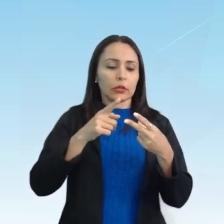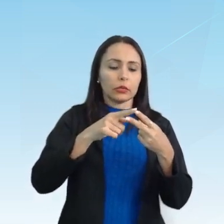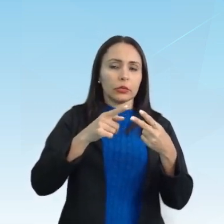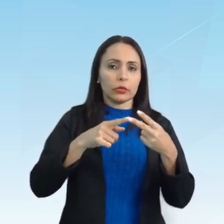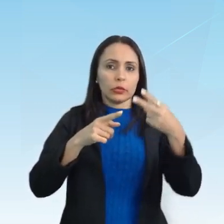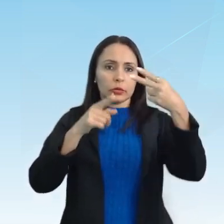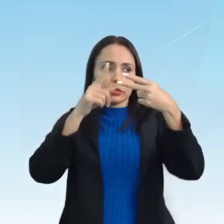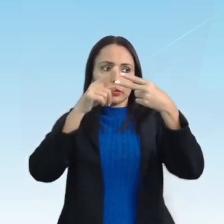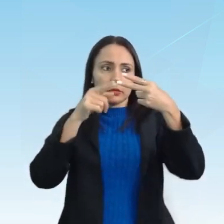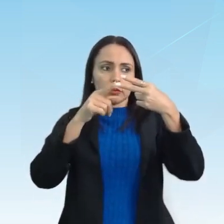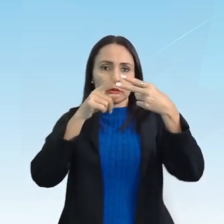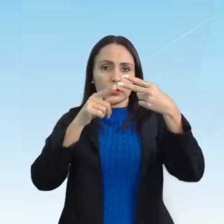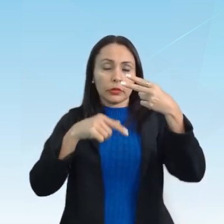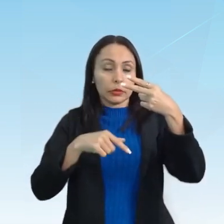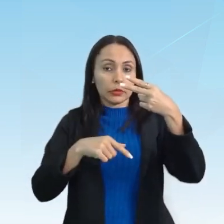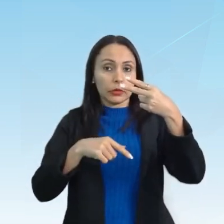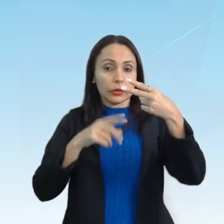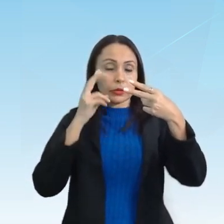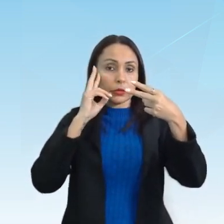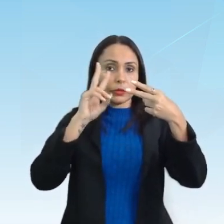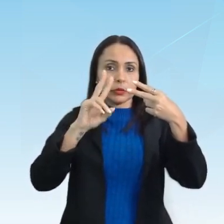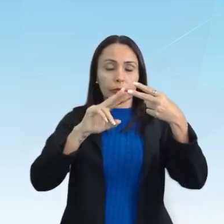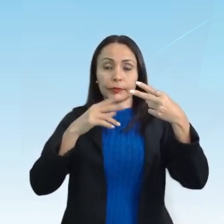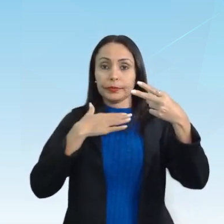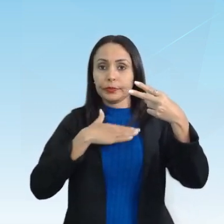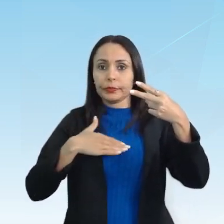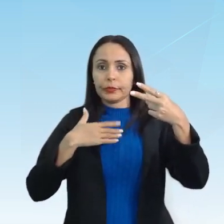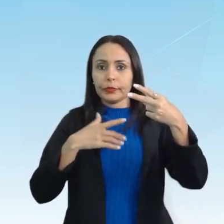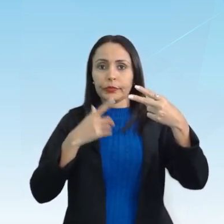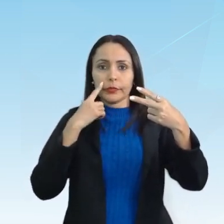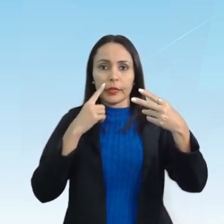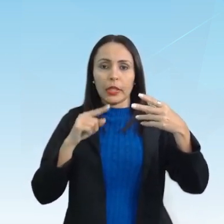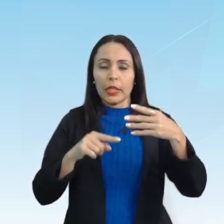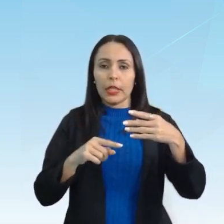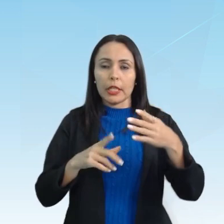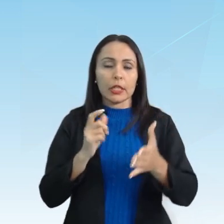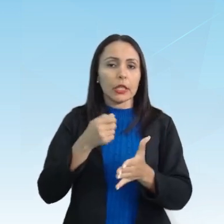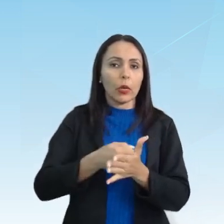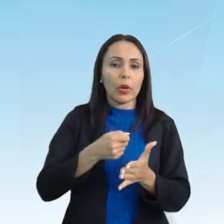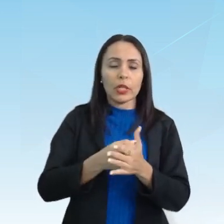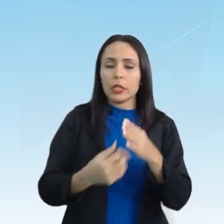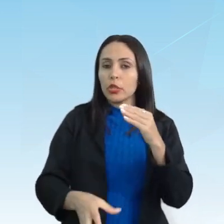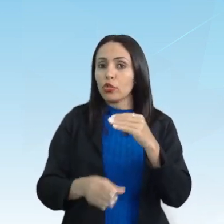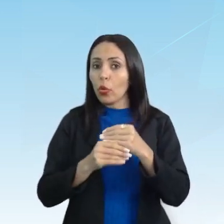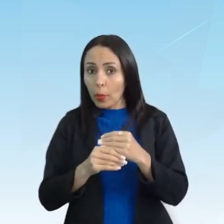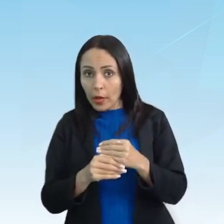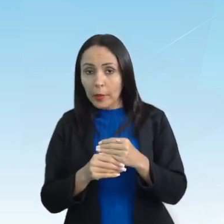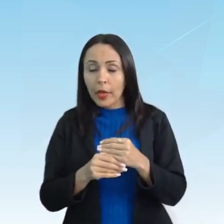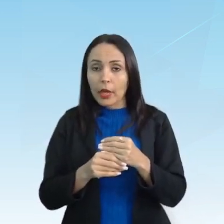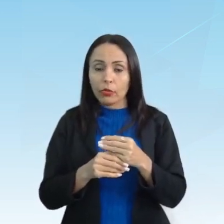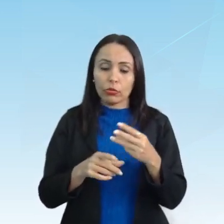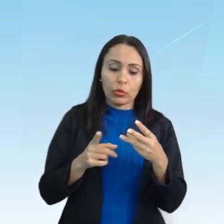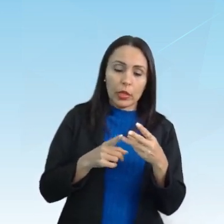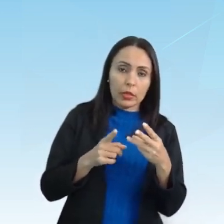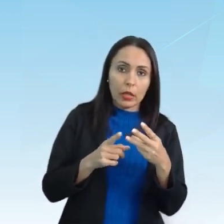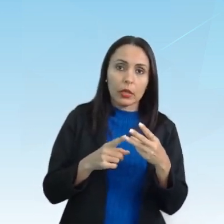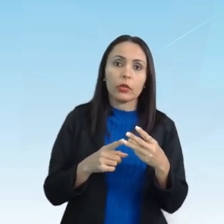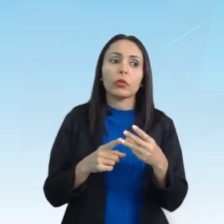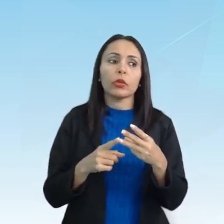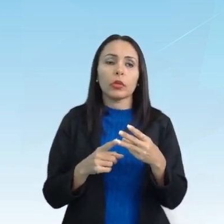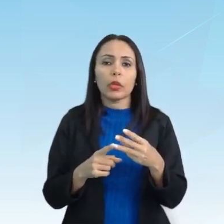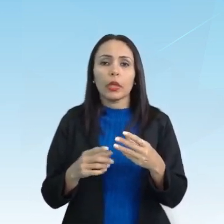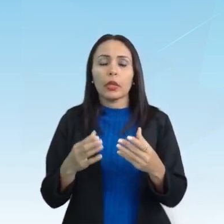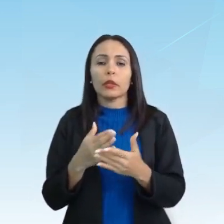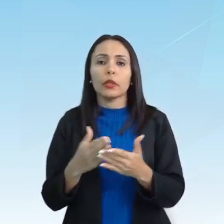outros, ver e gostar, ele não está exigindo um complemento. Por isso que nós o chamamos